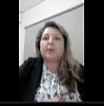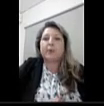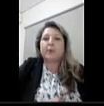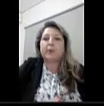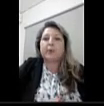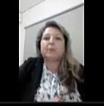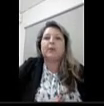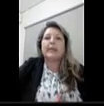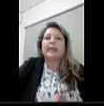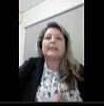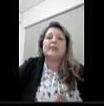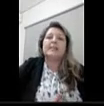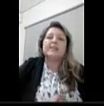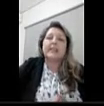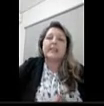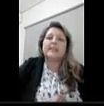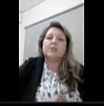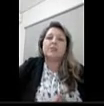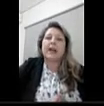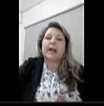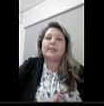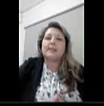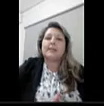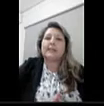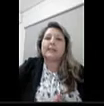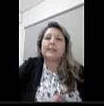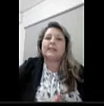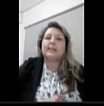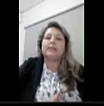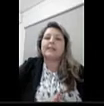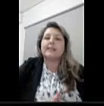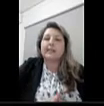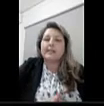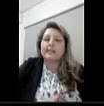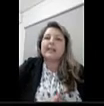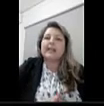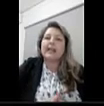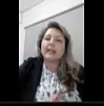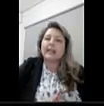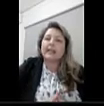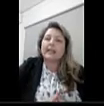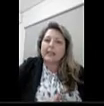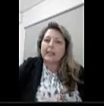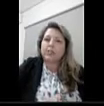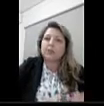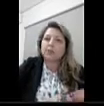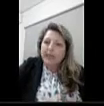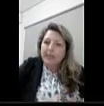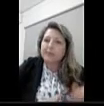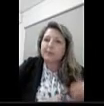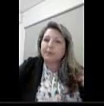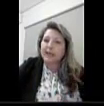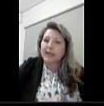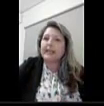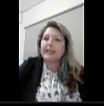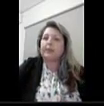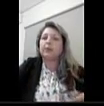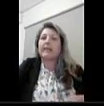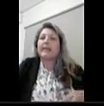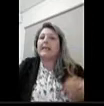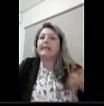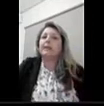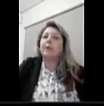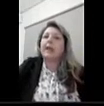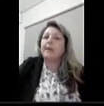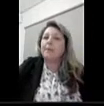fica por último. Então, às vezes, tomar esse cuidado porque essa criança, ela tem um ritmo mesmo mais lento